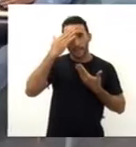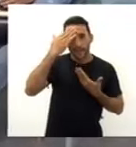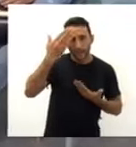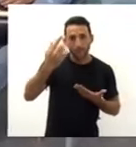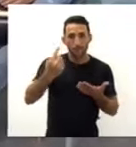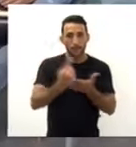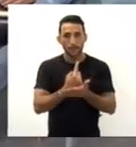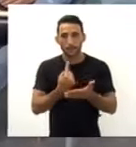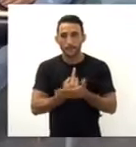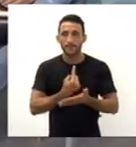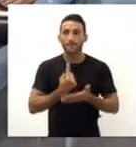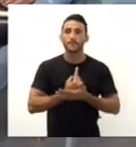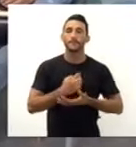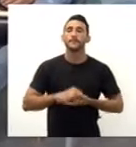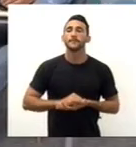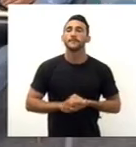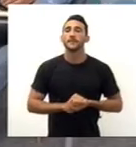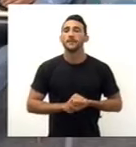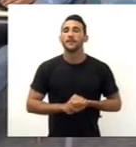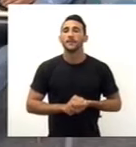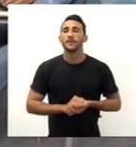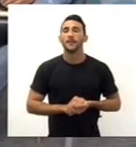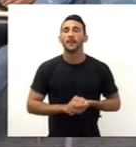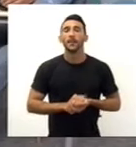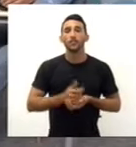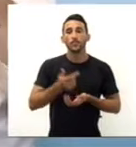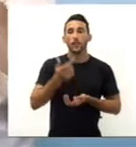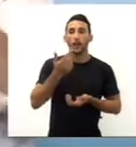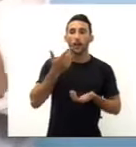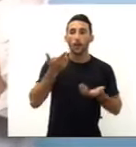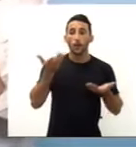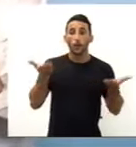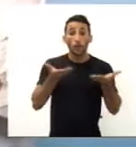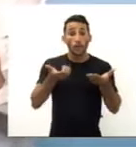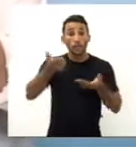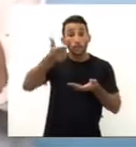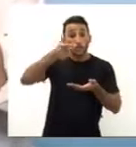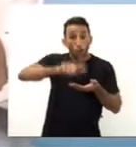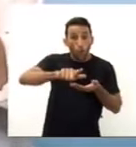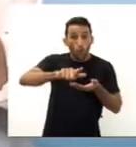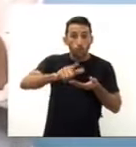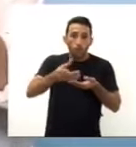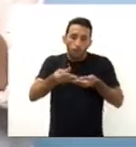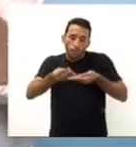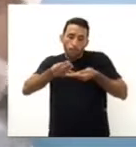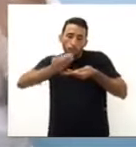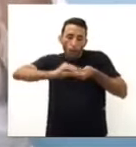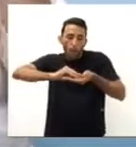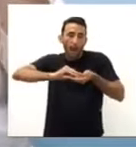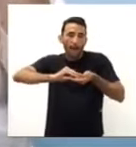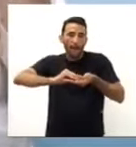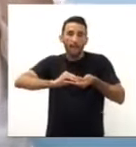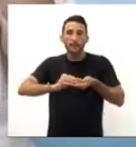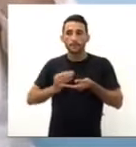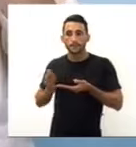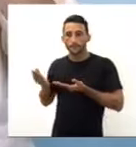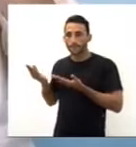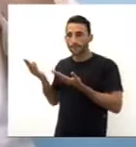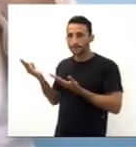pergunta. Bom, fazendo dobradura, nós chegamos nesse triângulo aqui, que é um